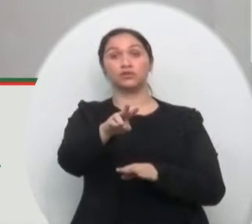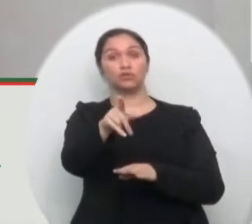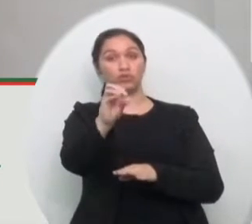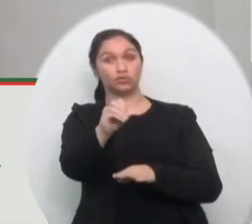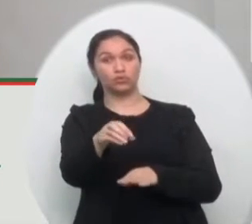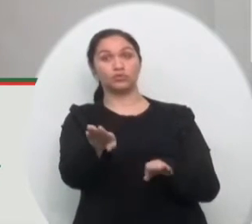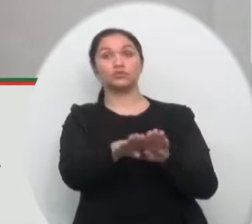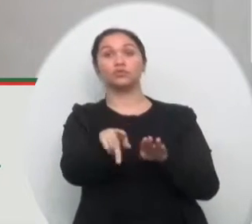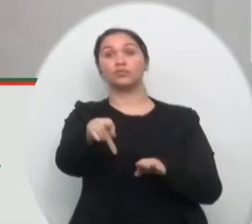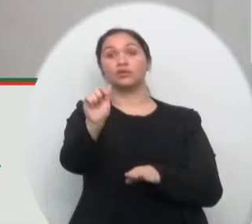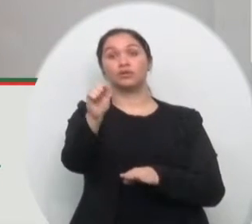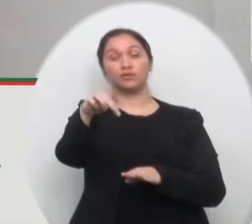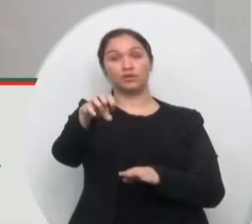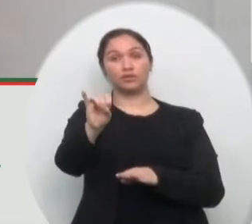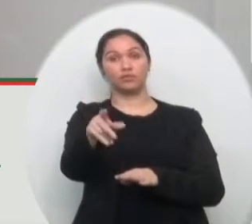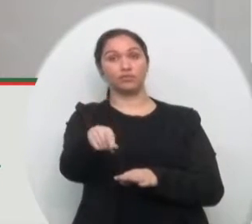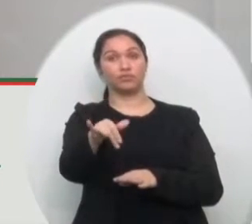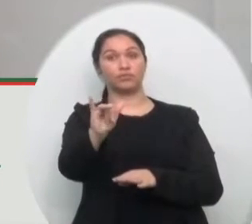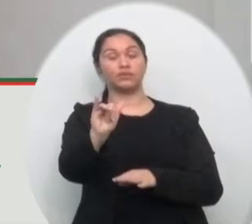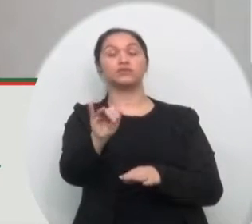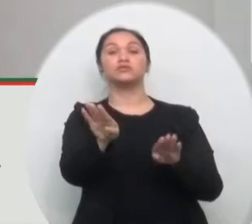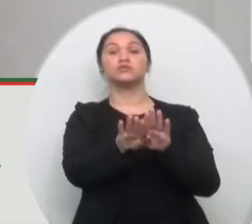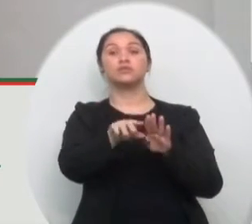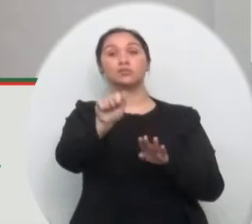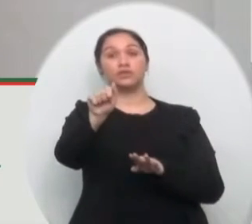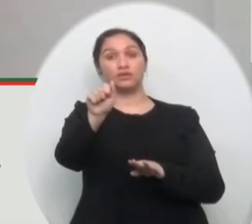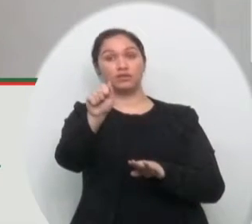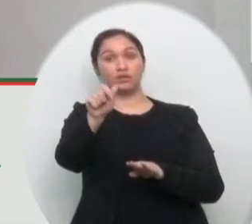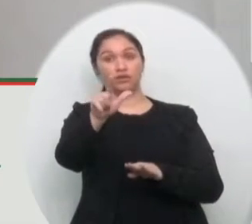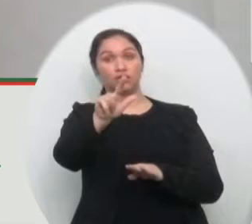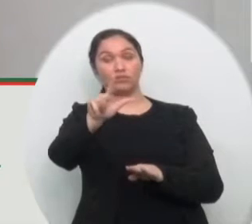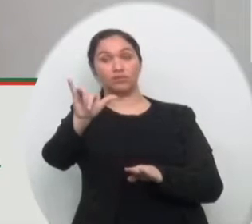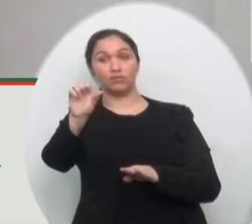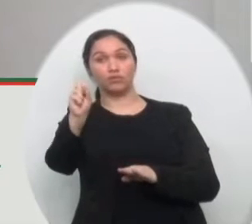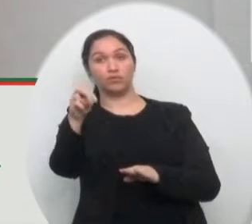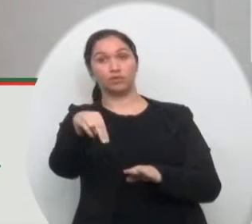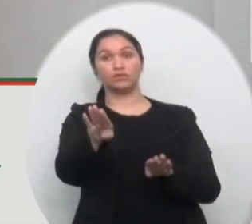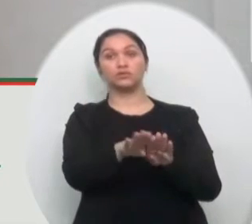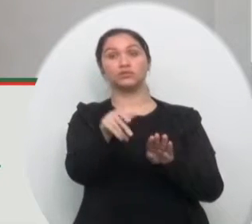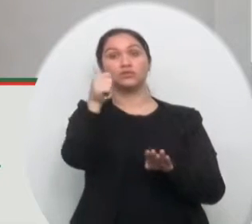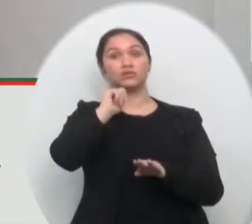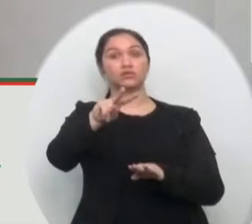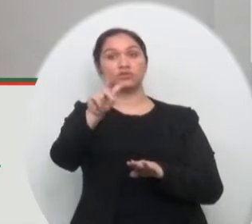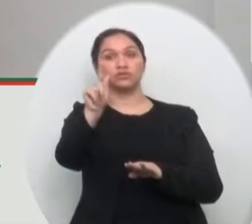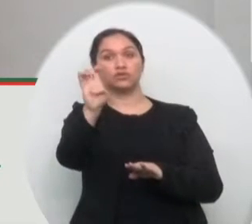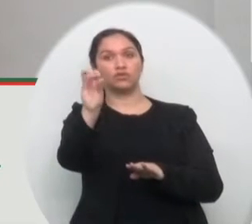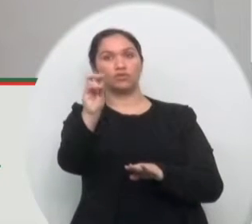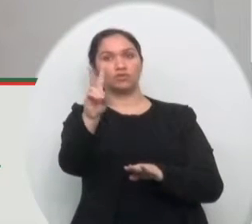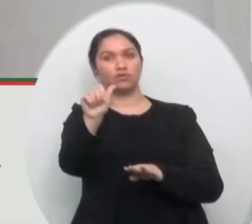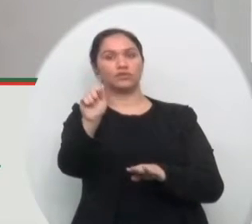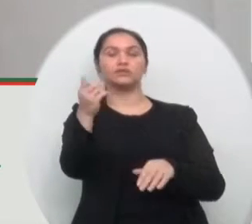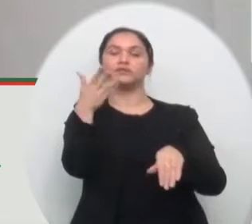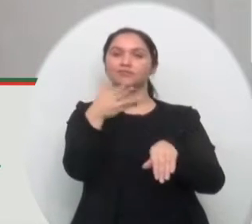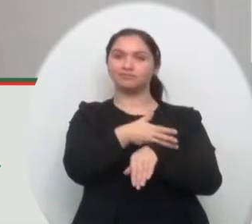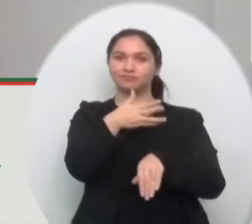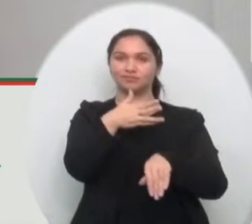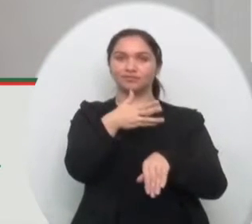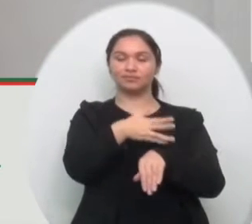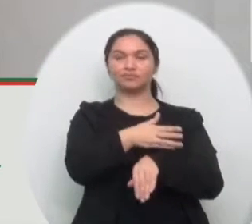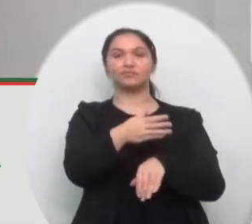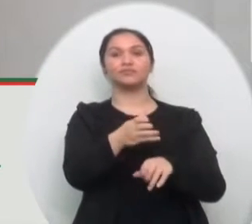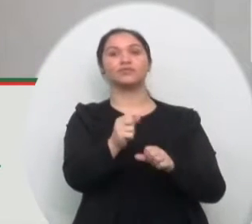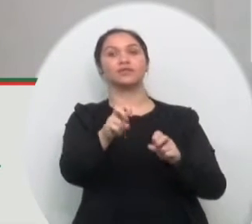ao vereador Alisson e à vereadora Giovana pela presença. Como o assunto dominou a pauta da cidade na semana, várias